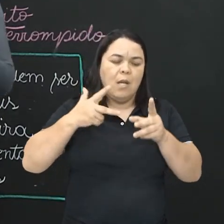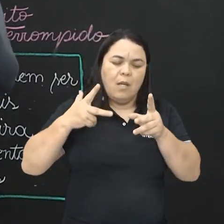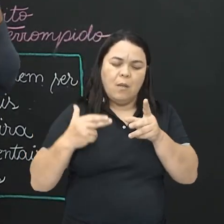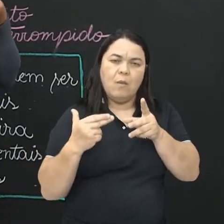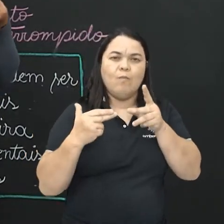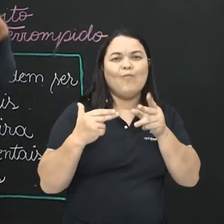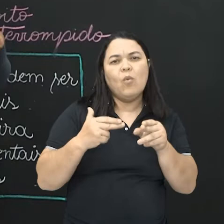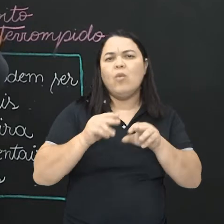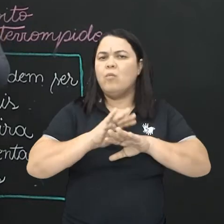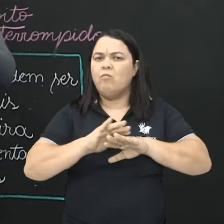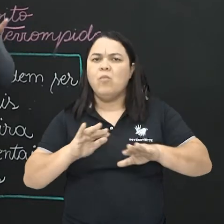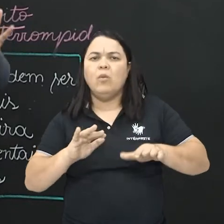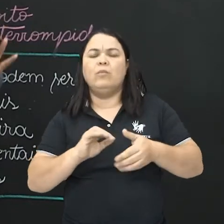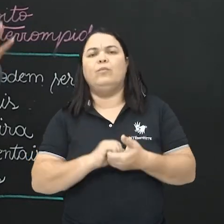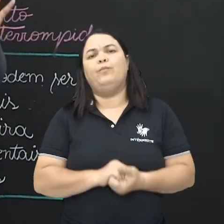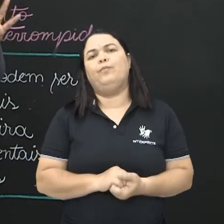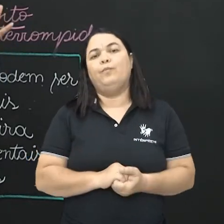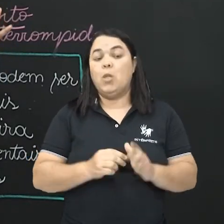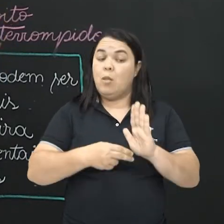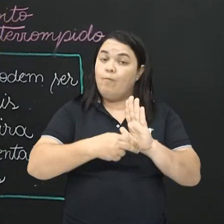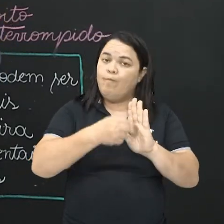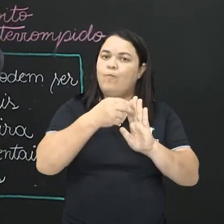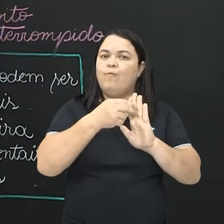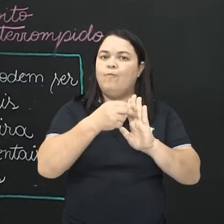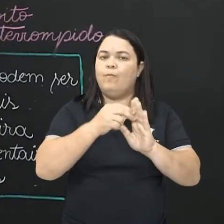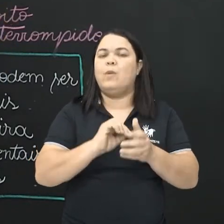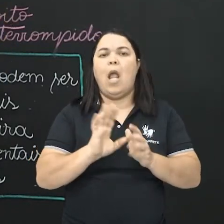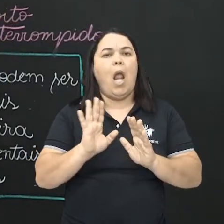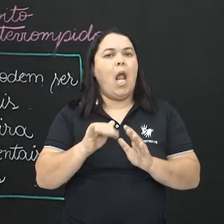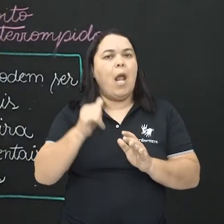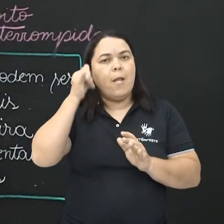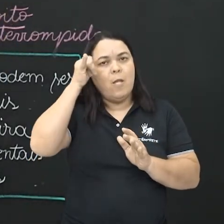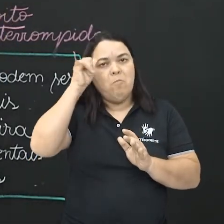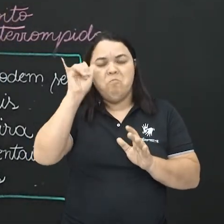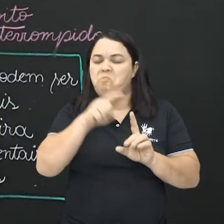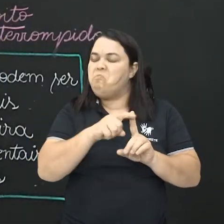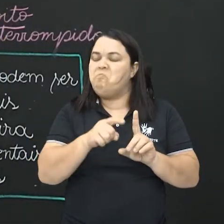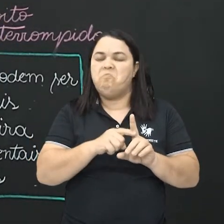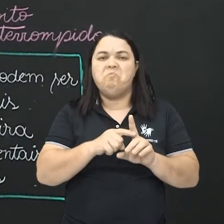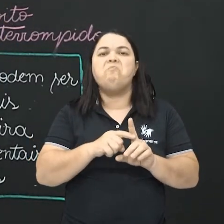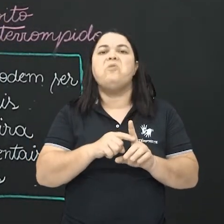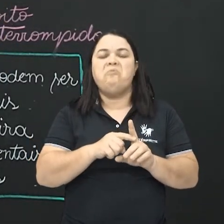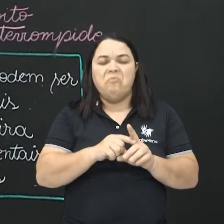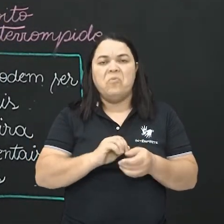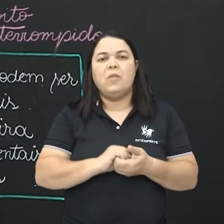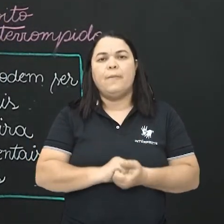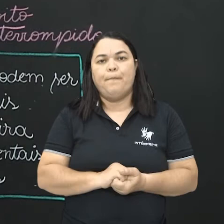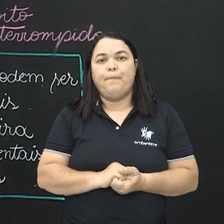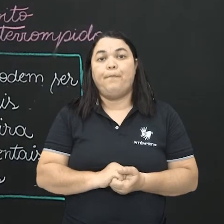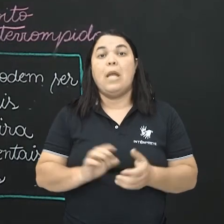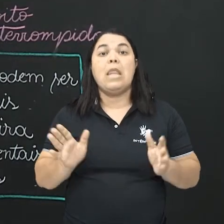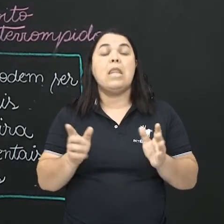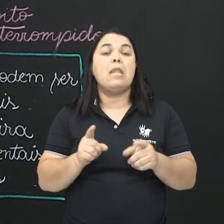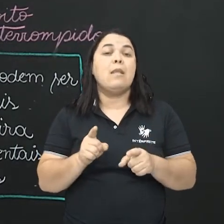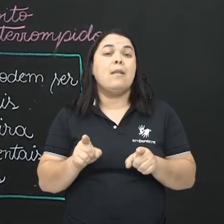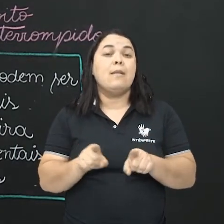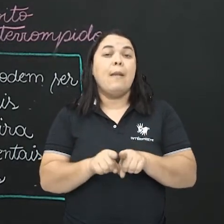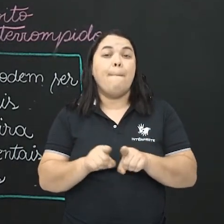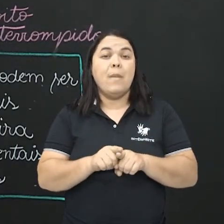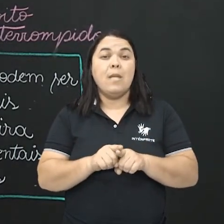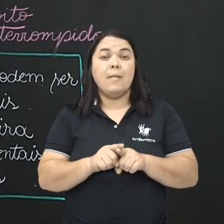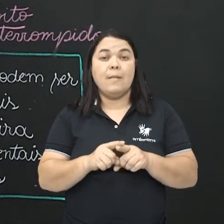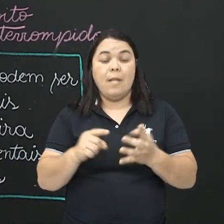falando então de uma esterilização mais definitiva. E aí a gente vai para os métodos hormonais. Já citei